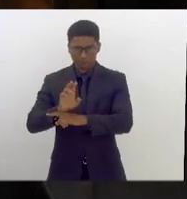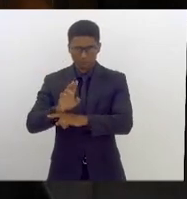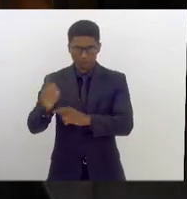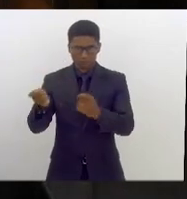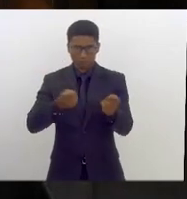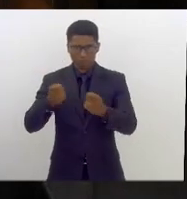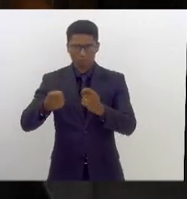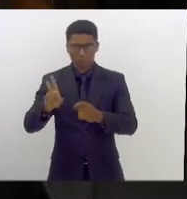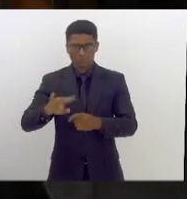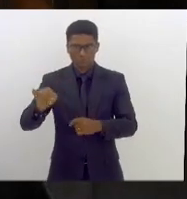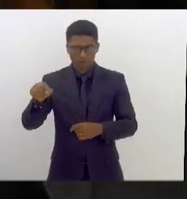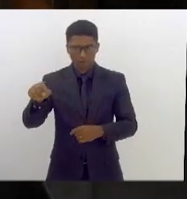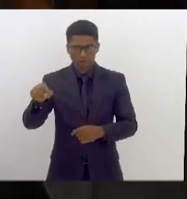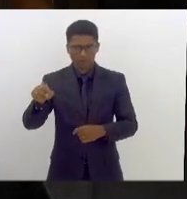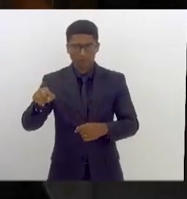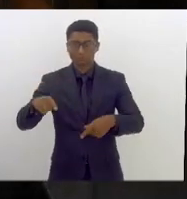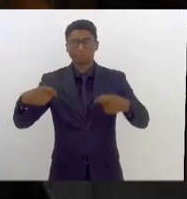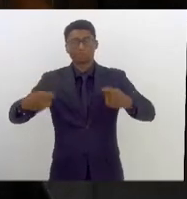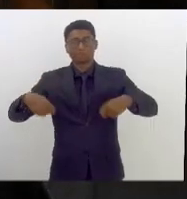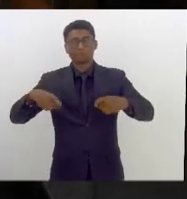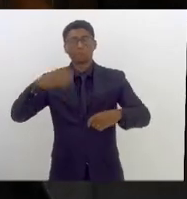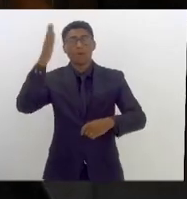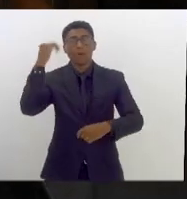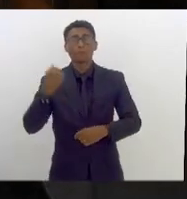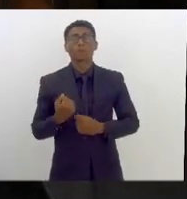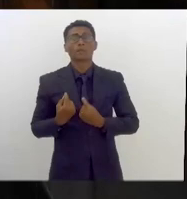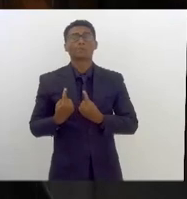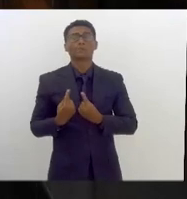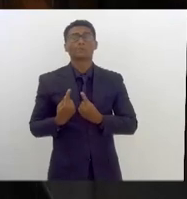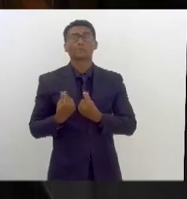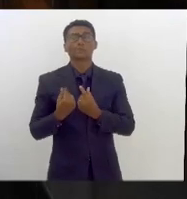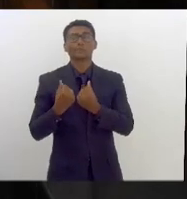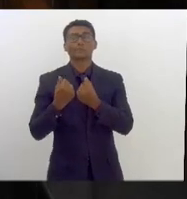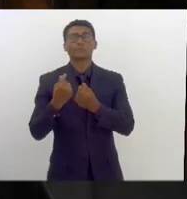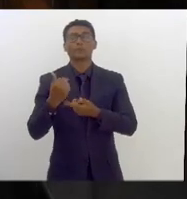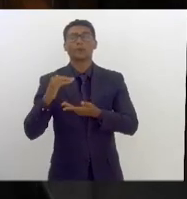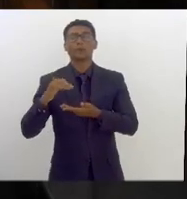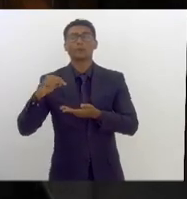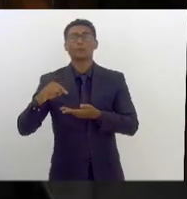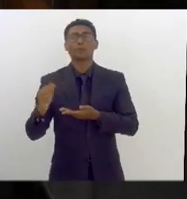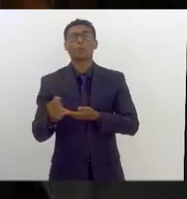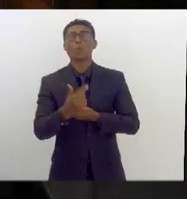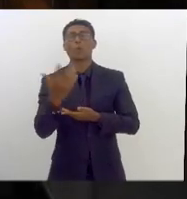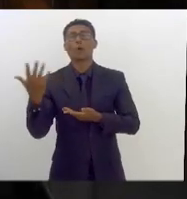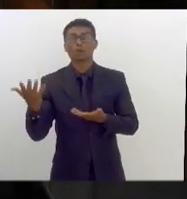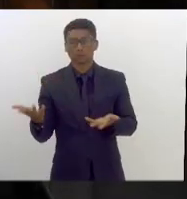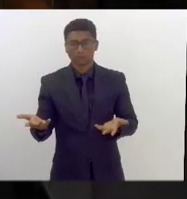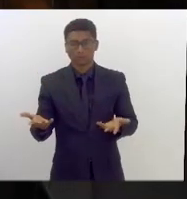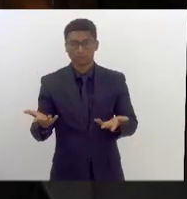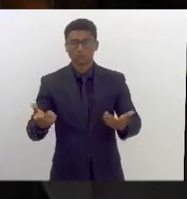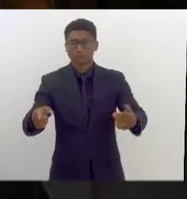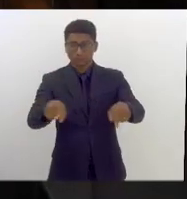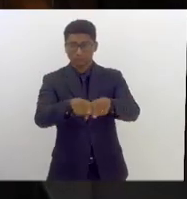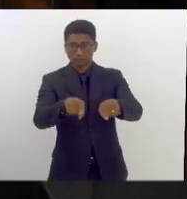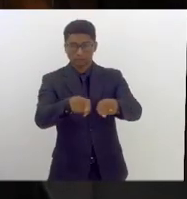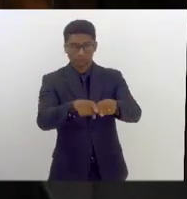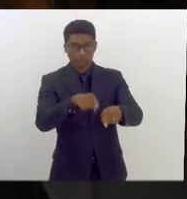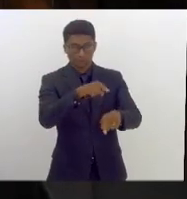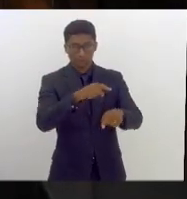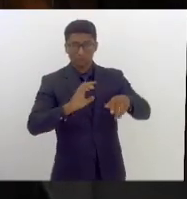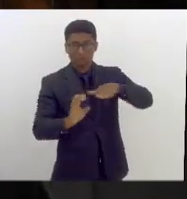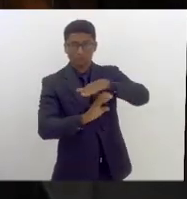Tem que ter previsão orçamentária para tal, se essa for uma hipótese. Vai prorrogar com a